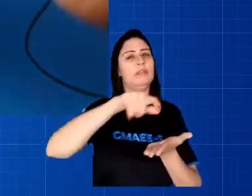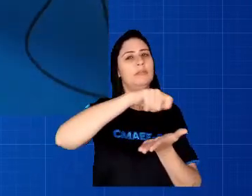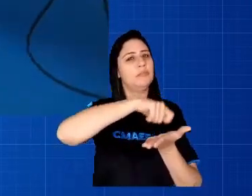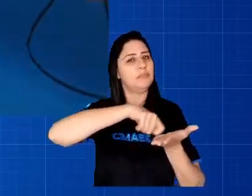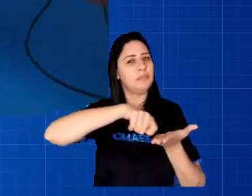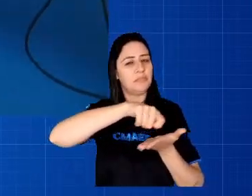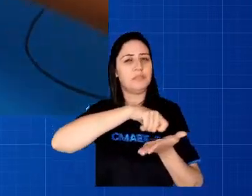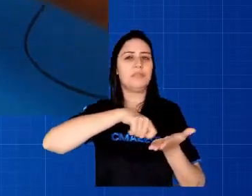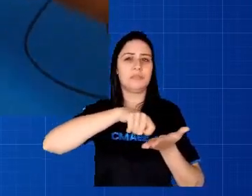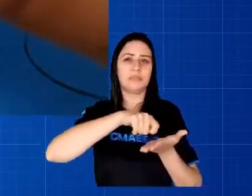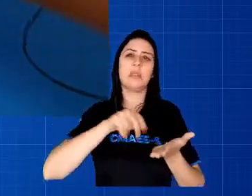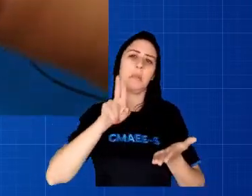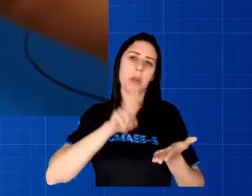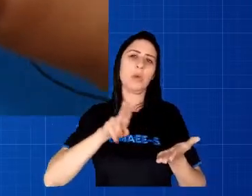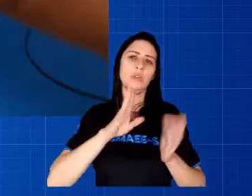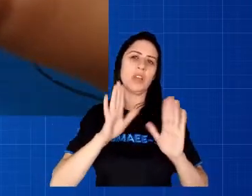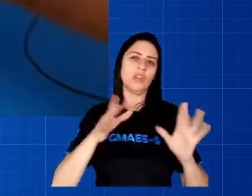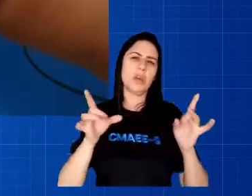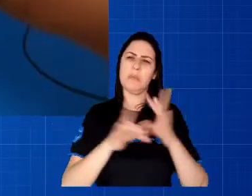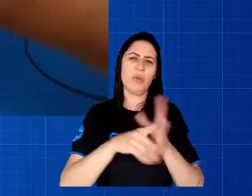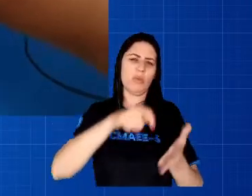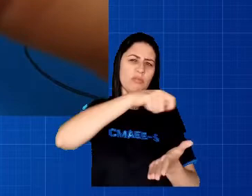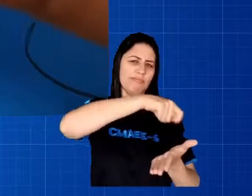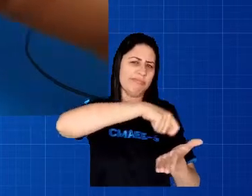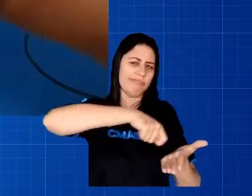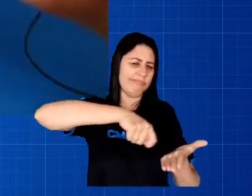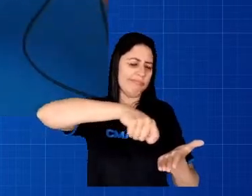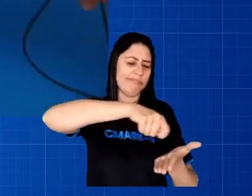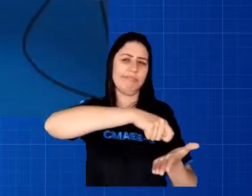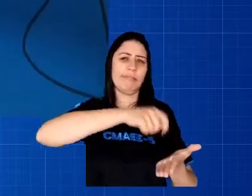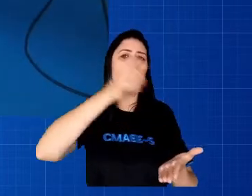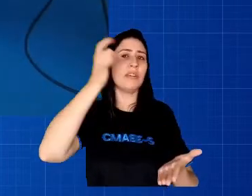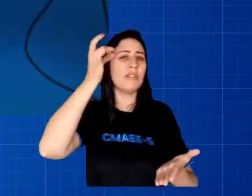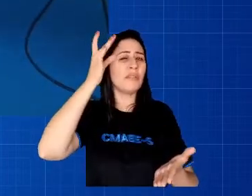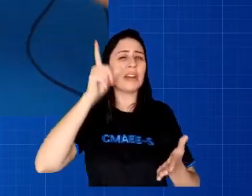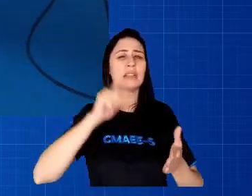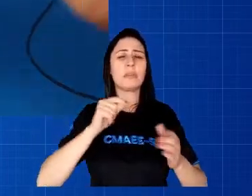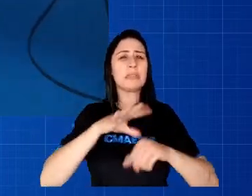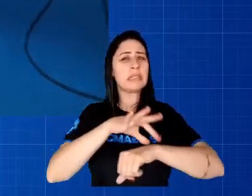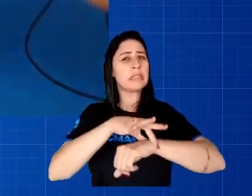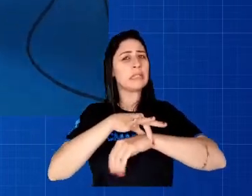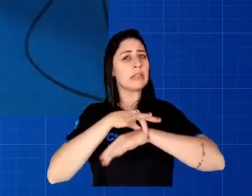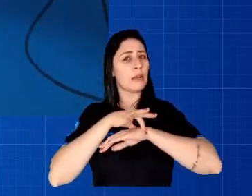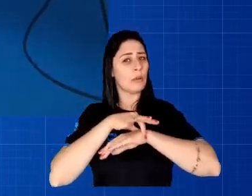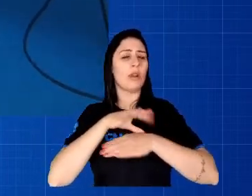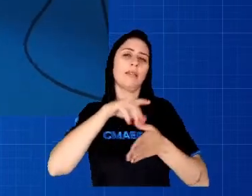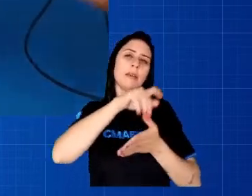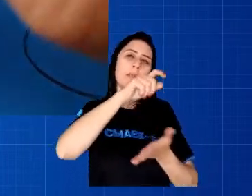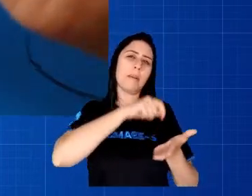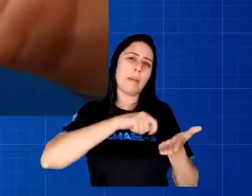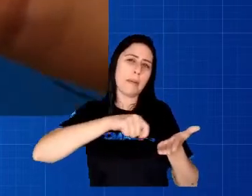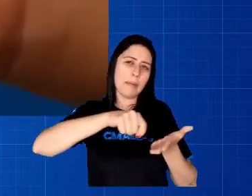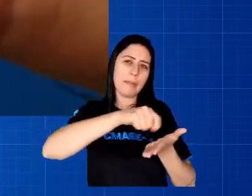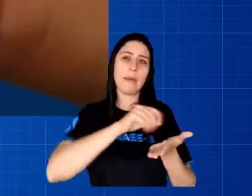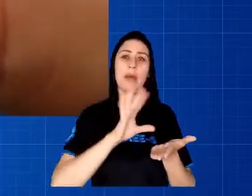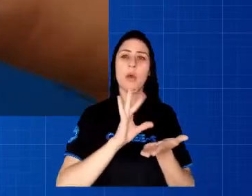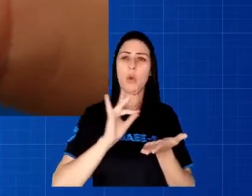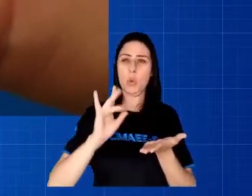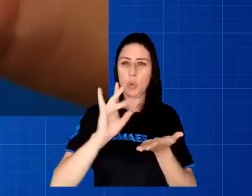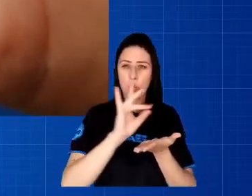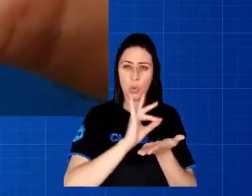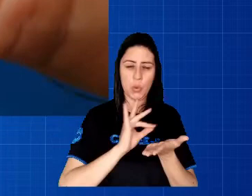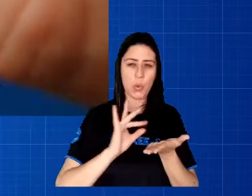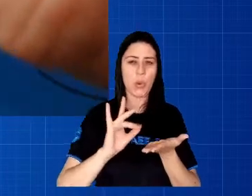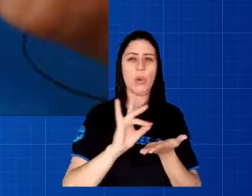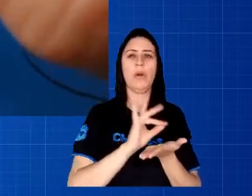contas o designer pensou nisso. Então, a gente tem que ter uma habilidade manual segura de usar o bico de